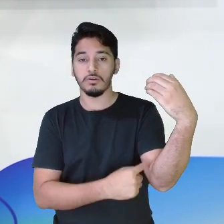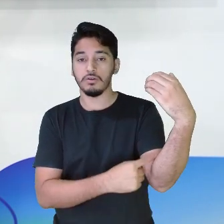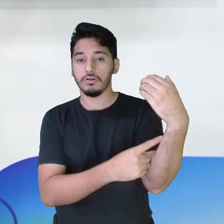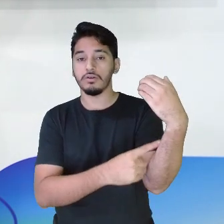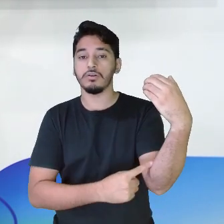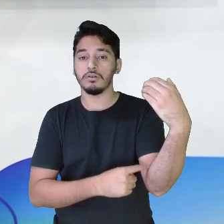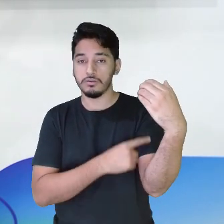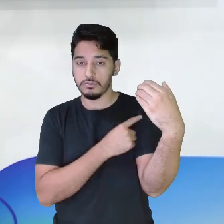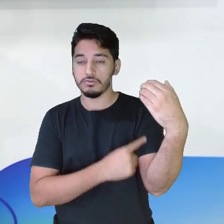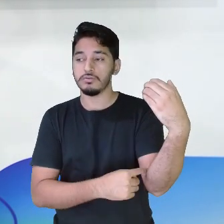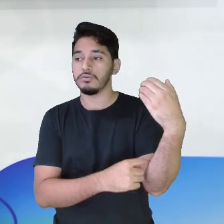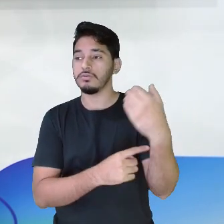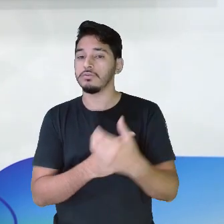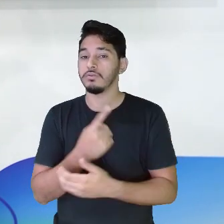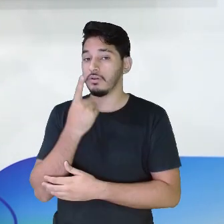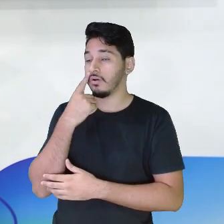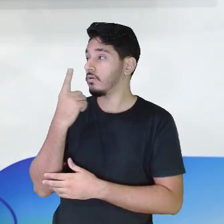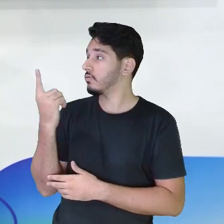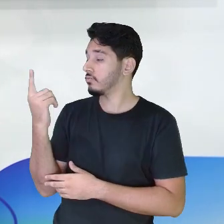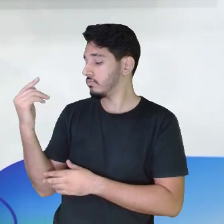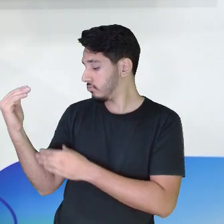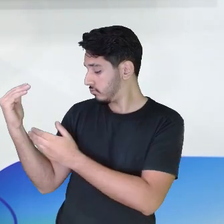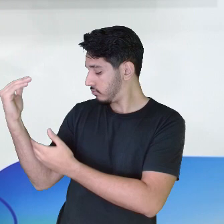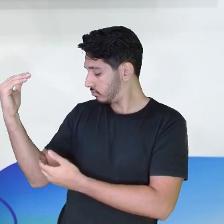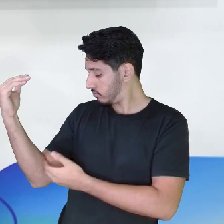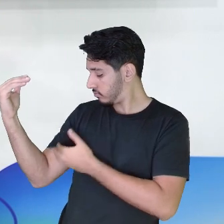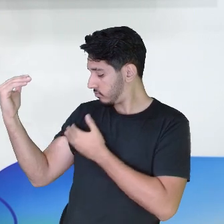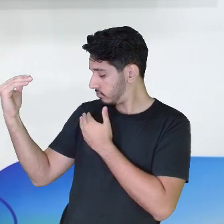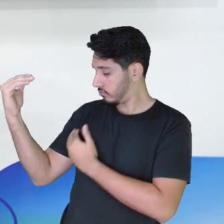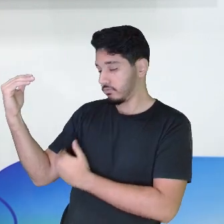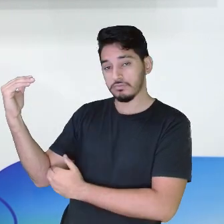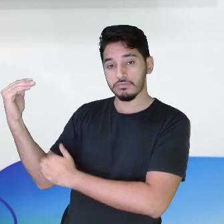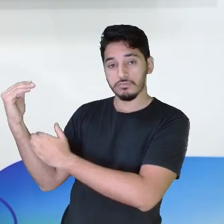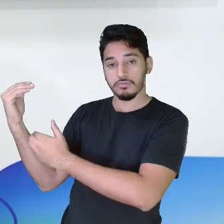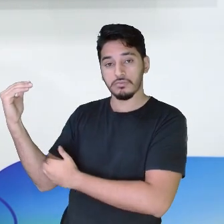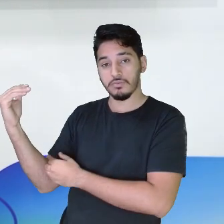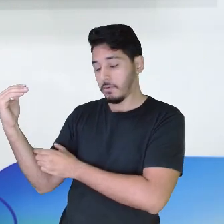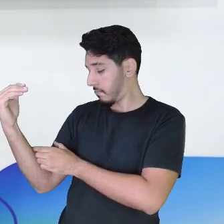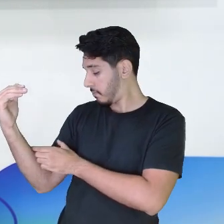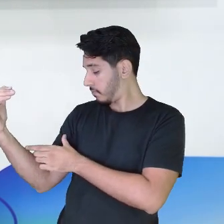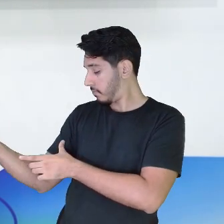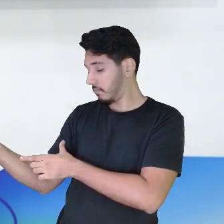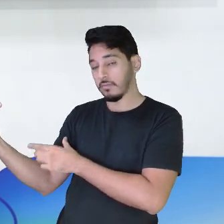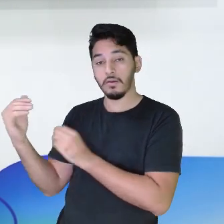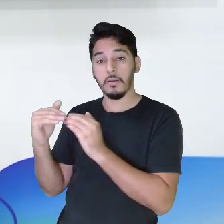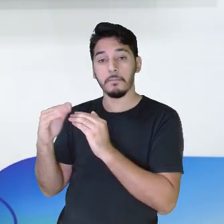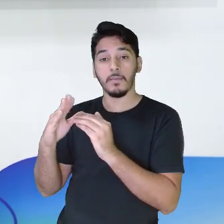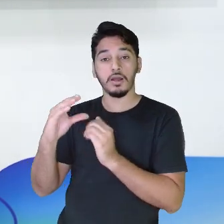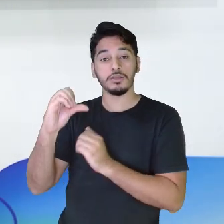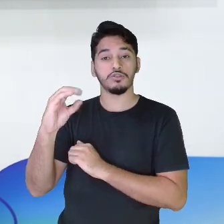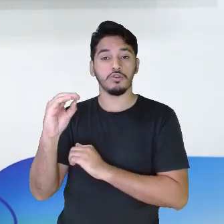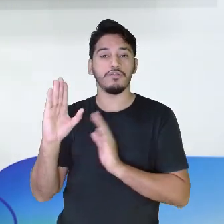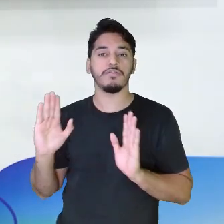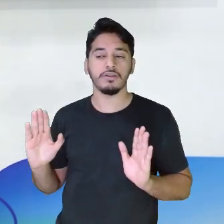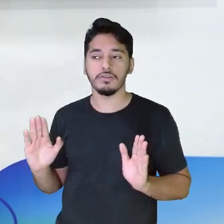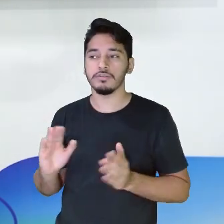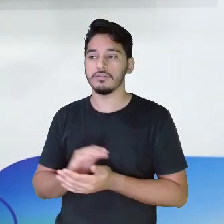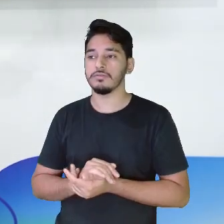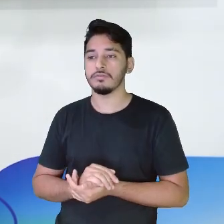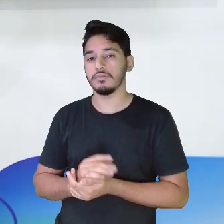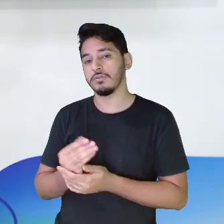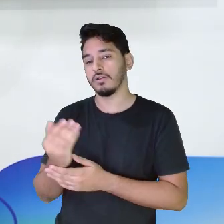ó. Olha aqui, maior que 90. Ângulo obtuso. Tira uma